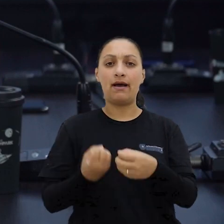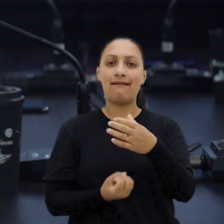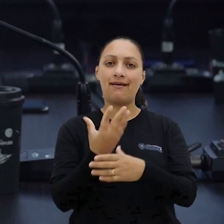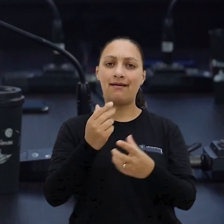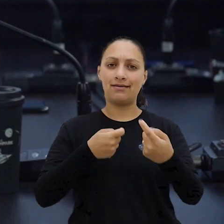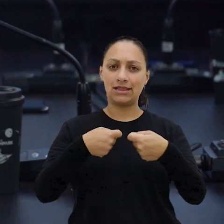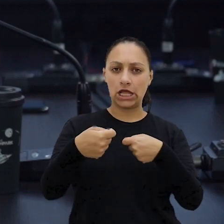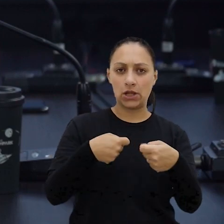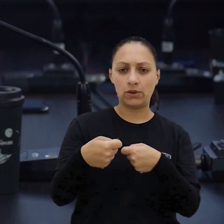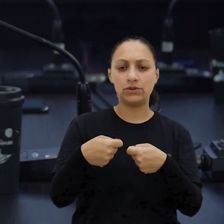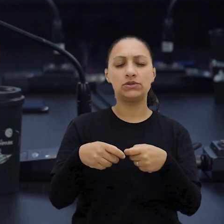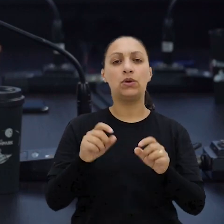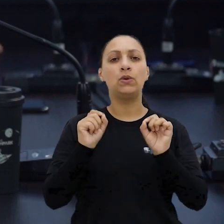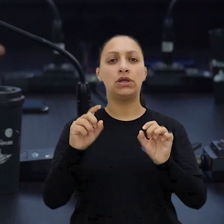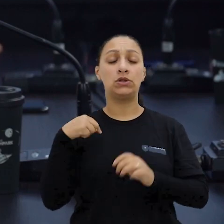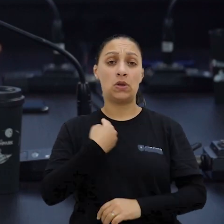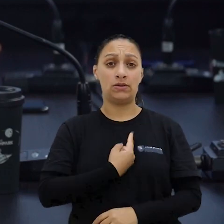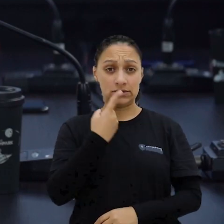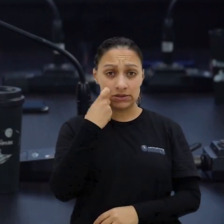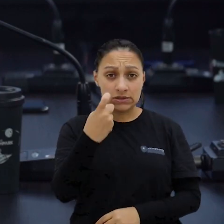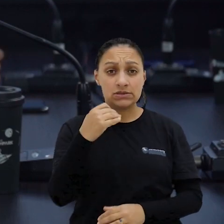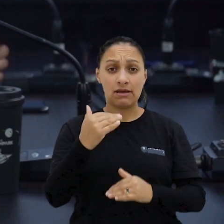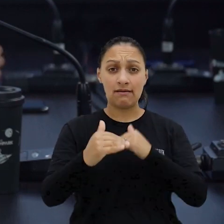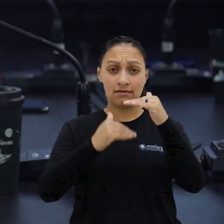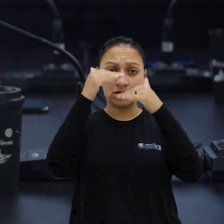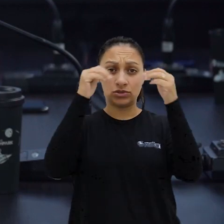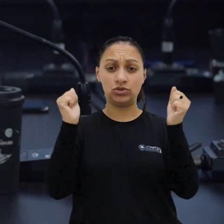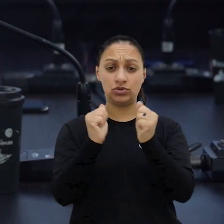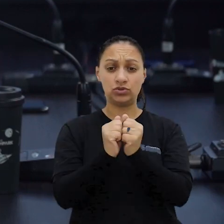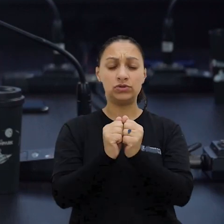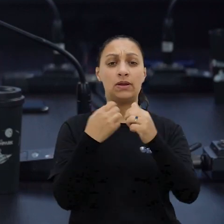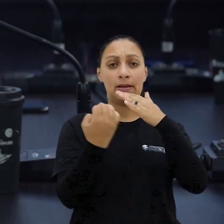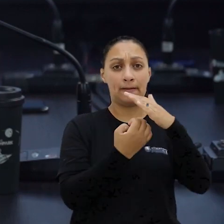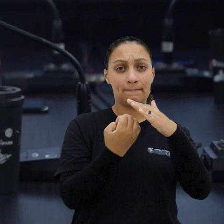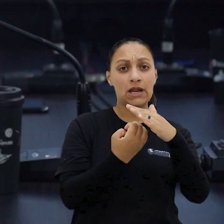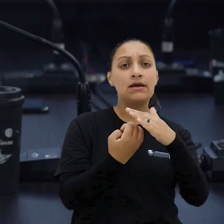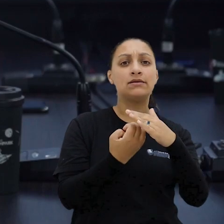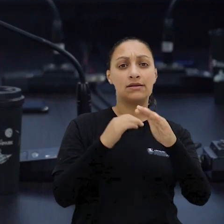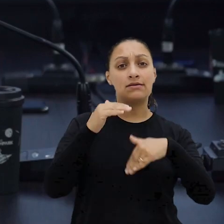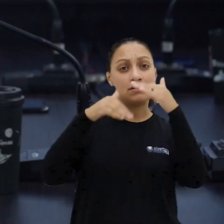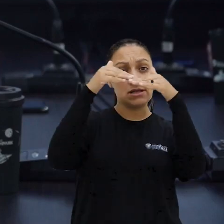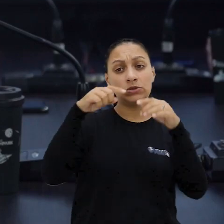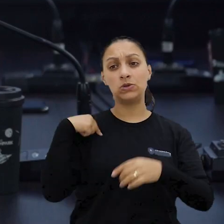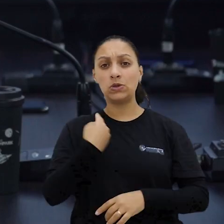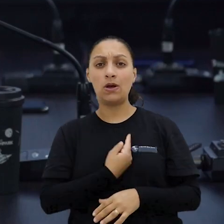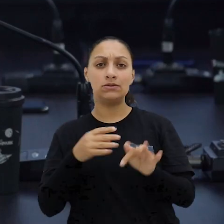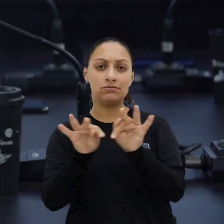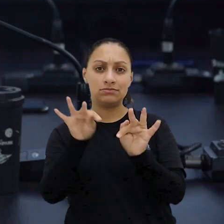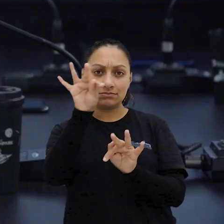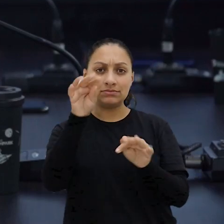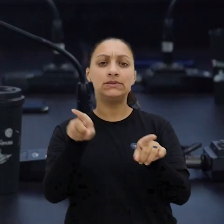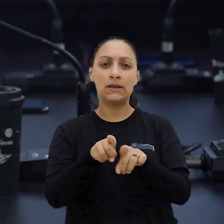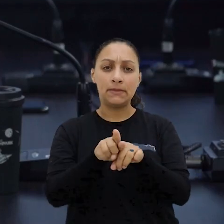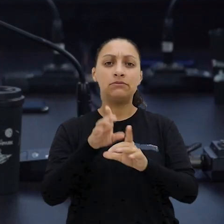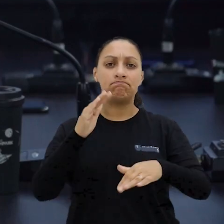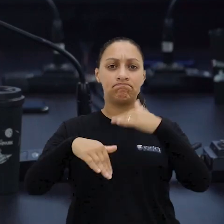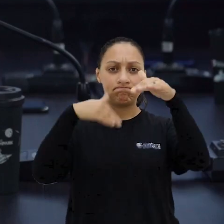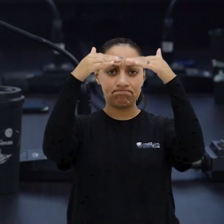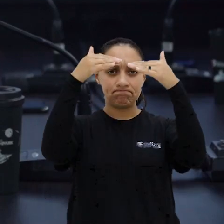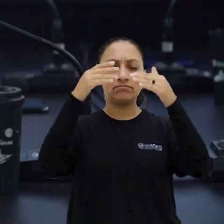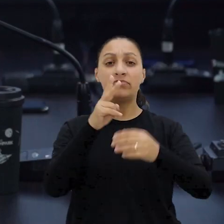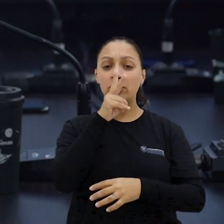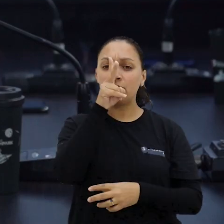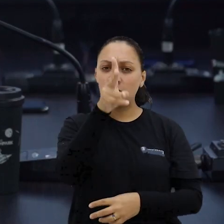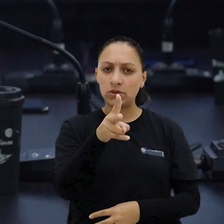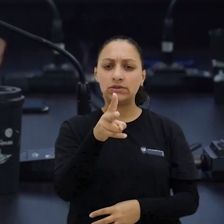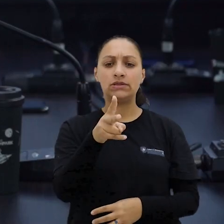geração de negócios. E no fim das contas, o que a gente quer é crescer todos juntos. Empresas Exatamente. Crescendo, a gente cresce também enquanto Fevale Tech Park, a